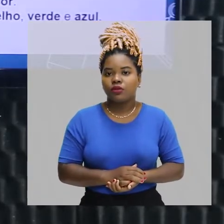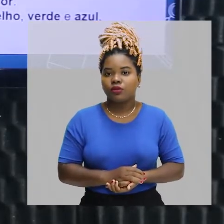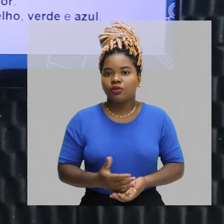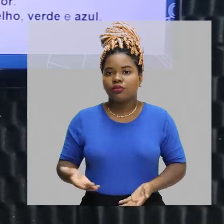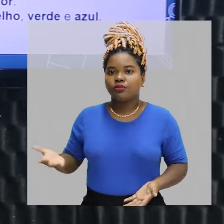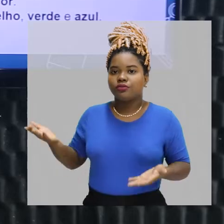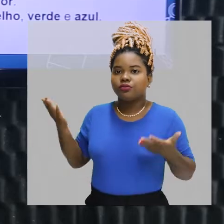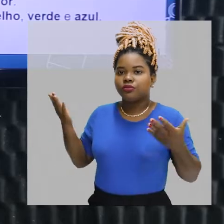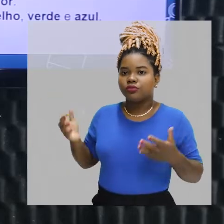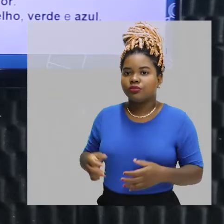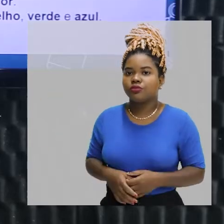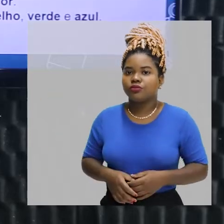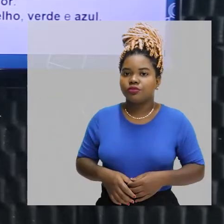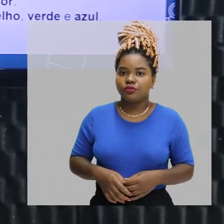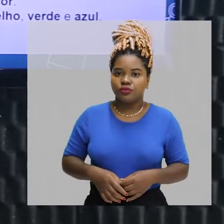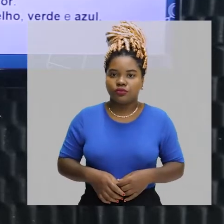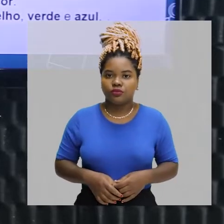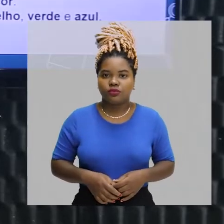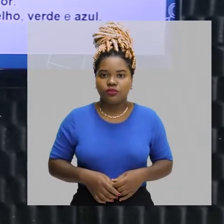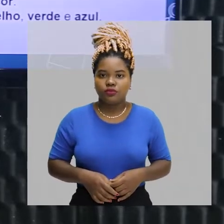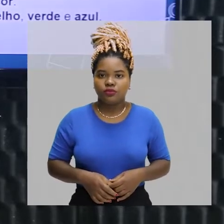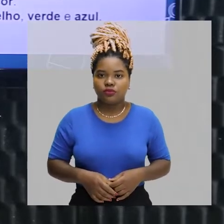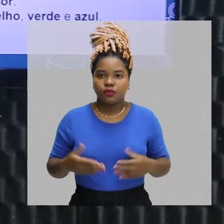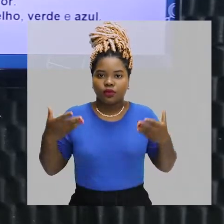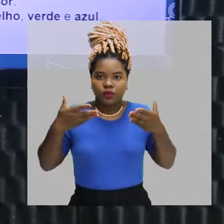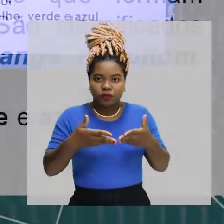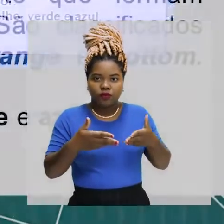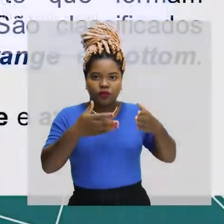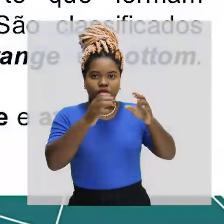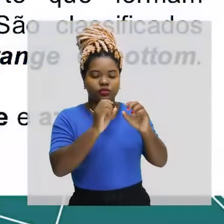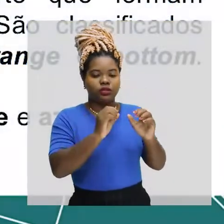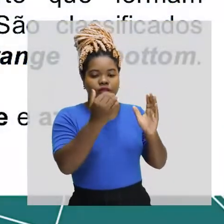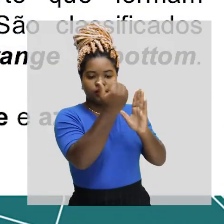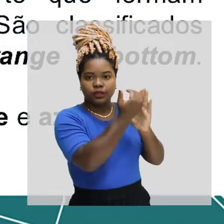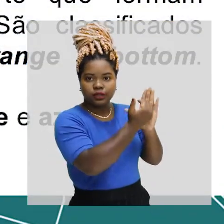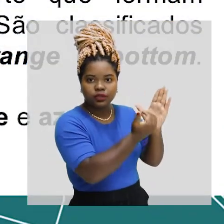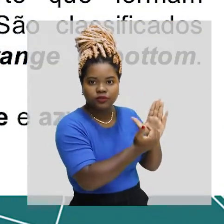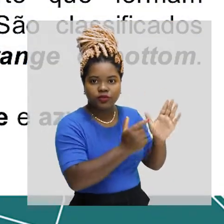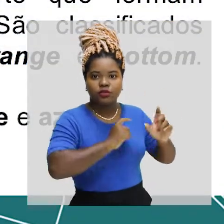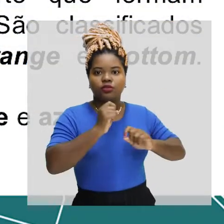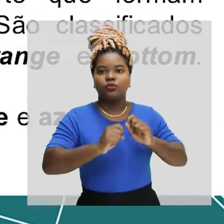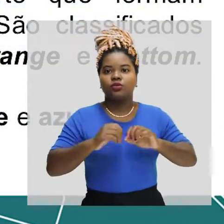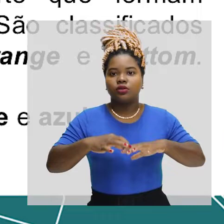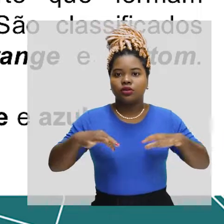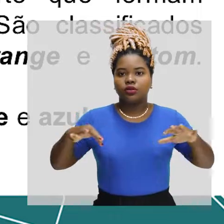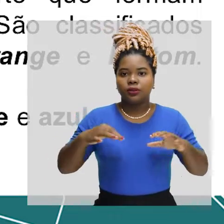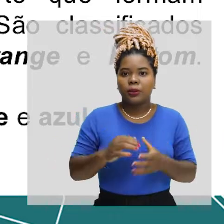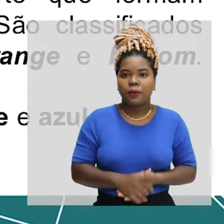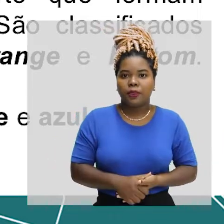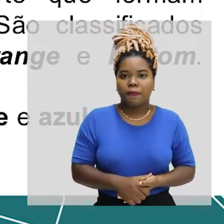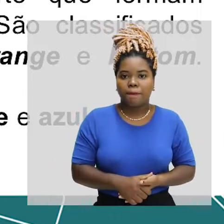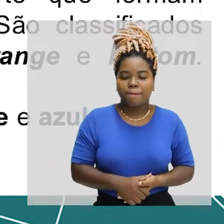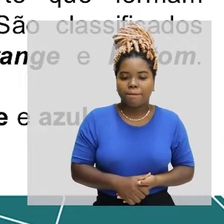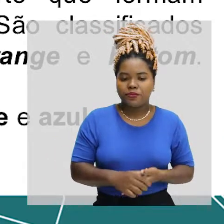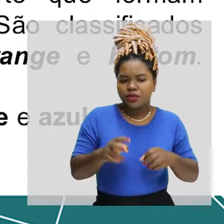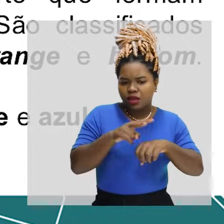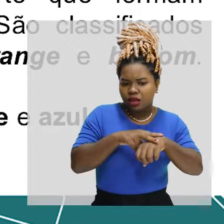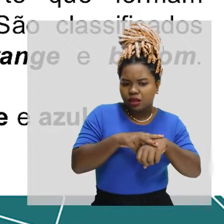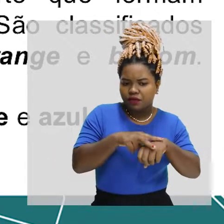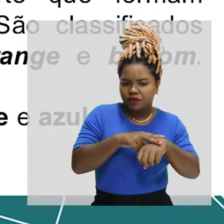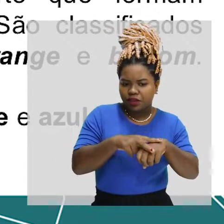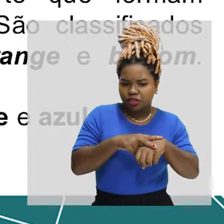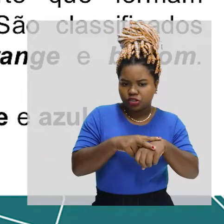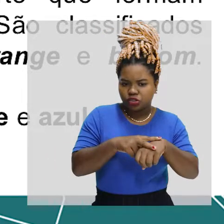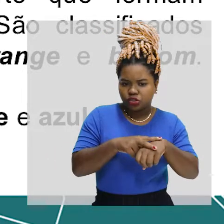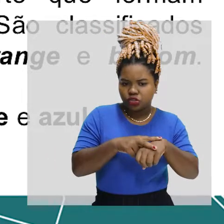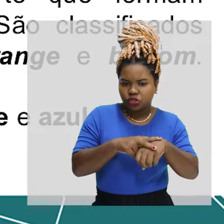ó, dentro da classificação, existem as subdivisões, certo? Em roxo e verde são apresentados os